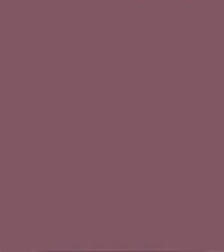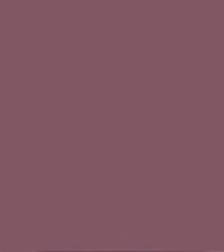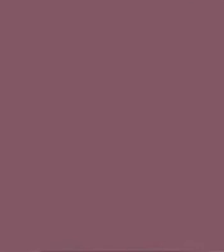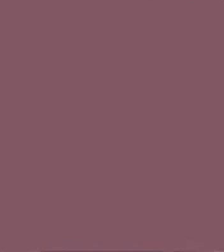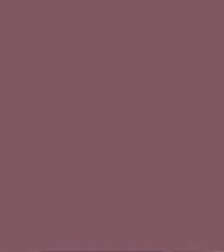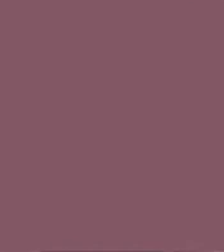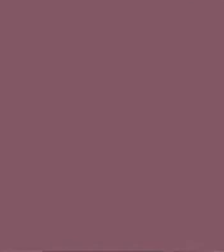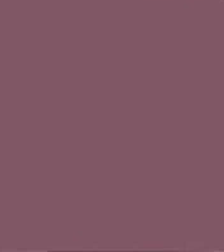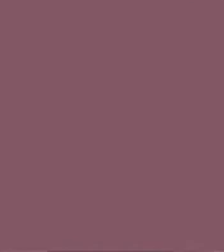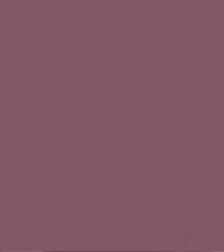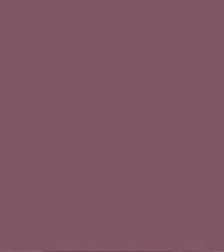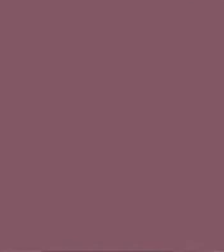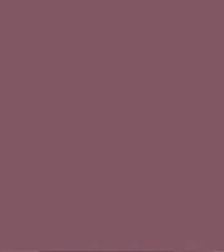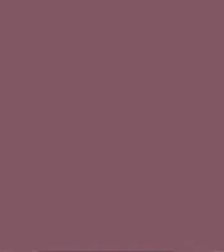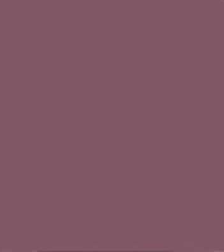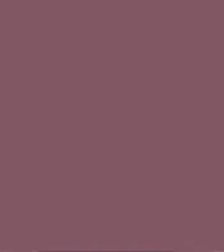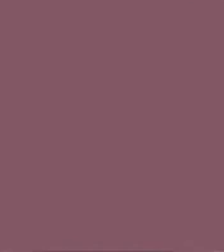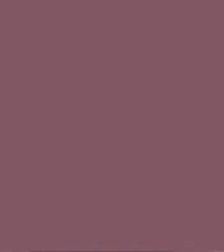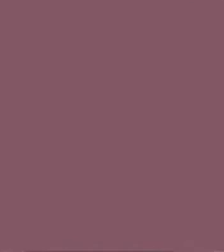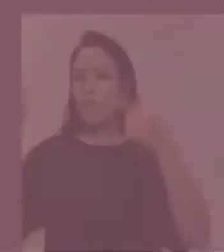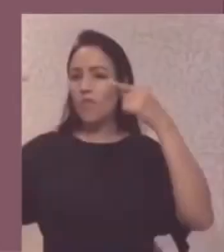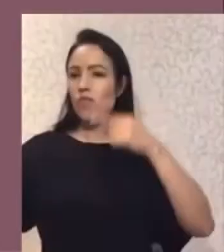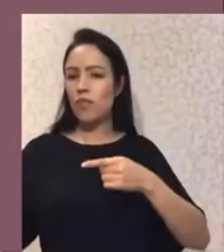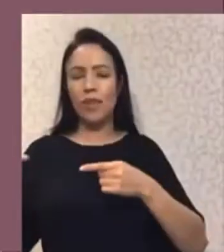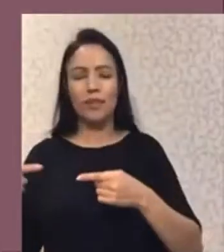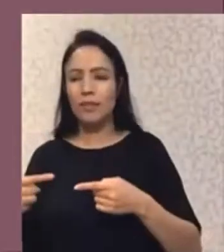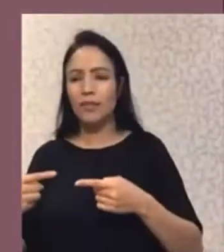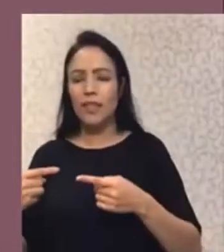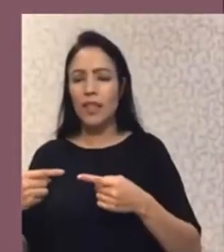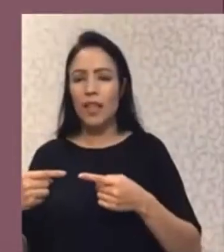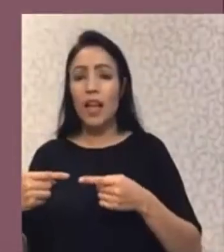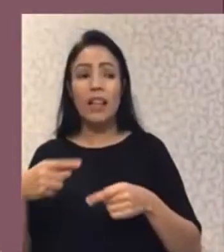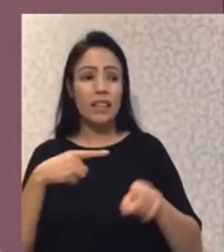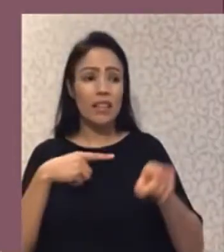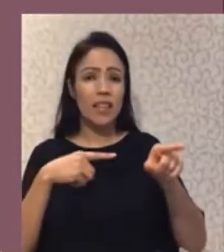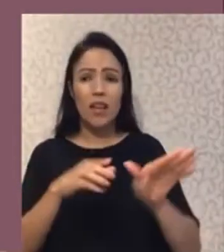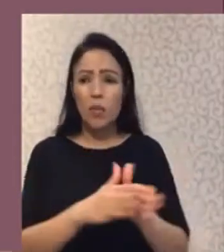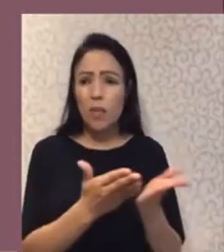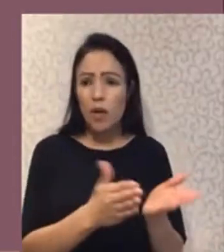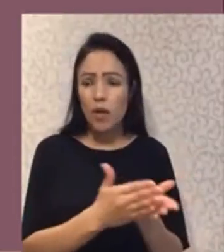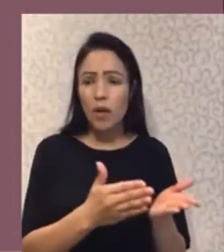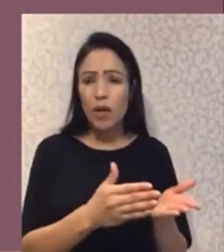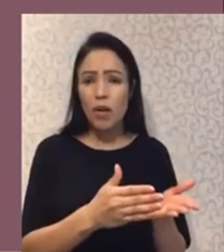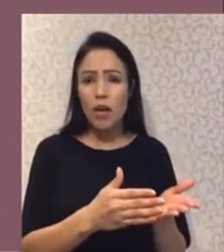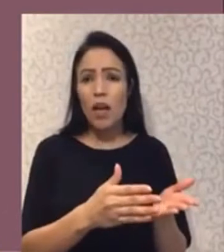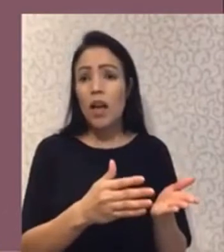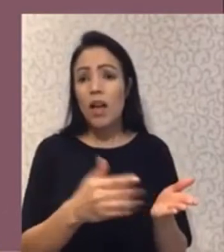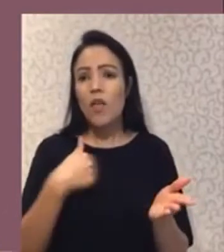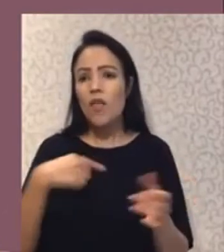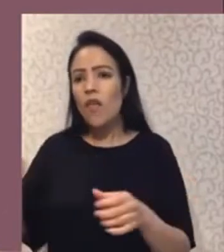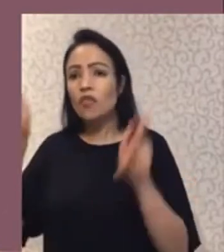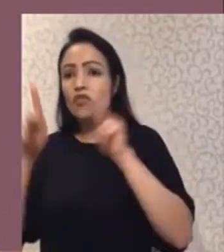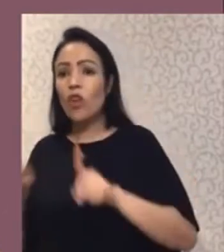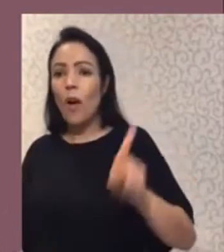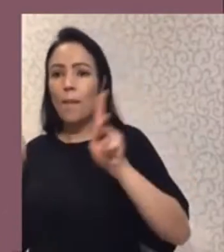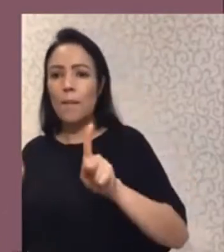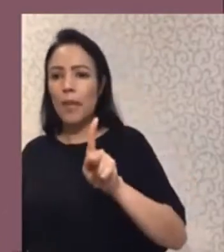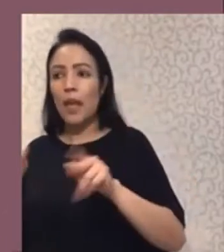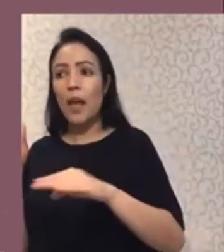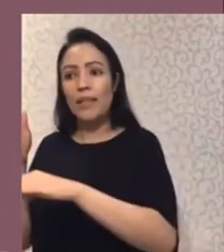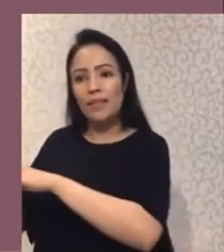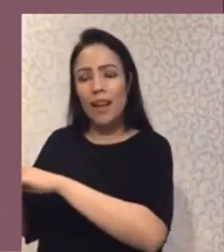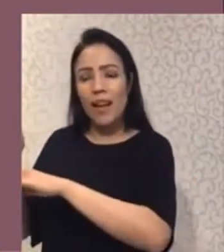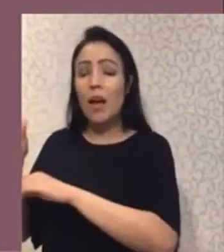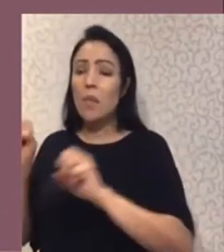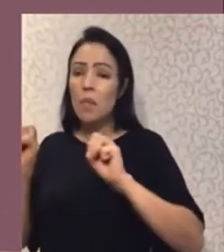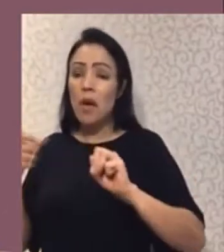contra eles. Tem um mendigo de rua que fala o seguinte para mim: eu posso entrar no shopping para cagar e meus colegas não, né? Ou seja, na